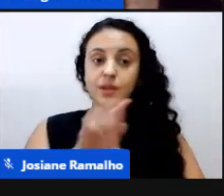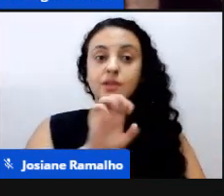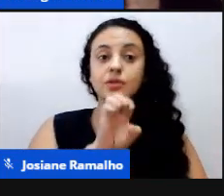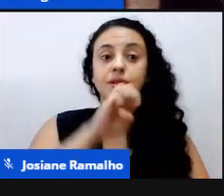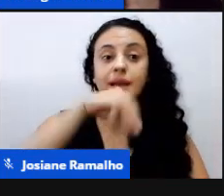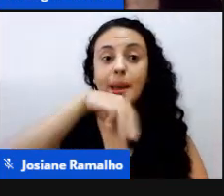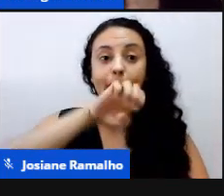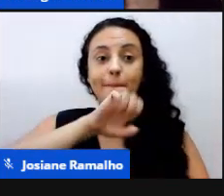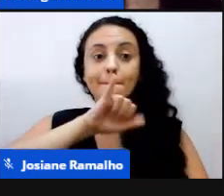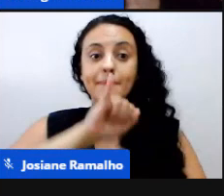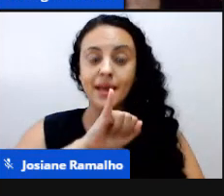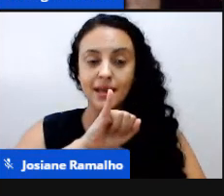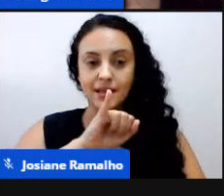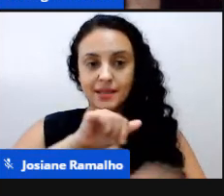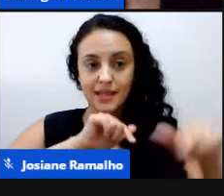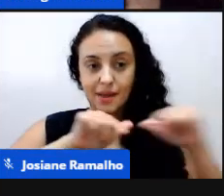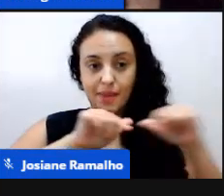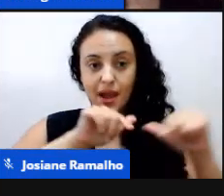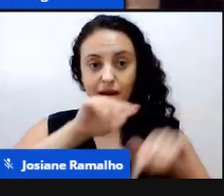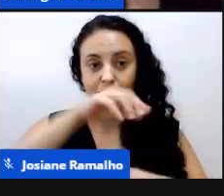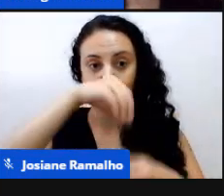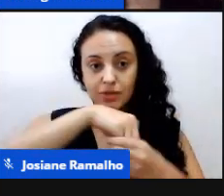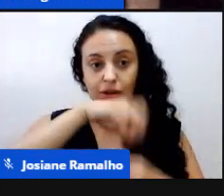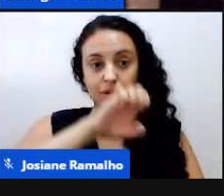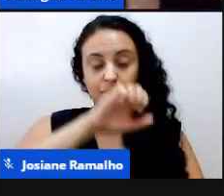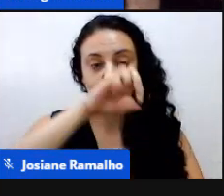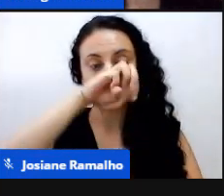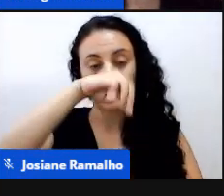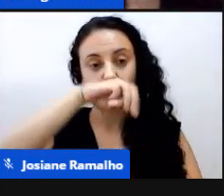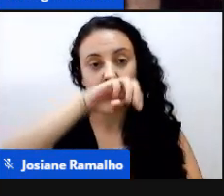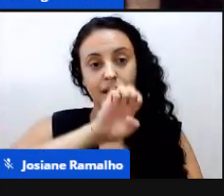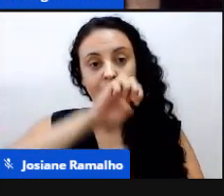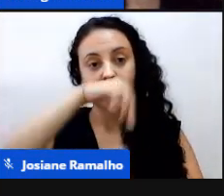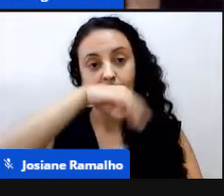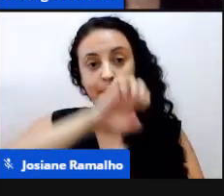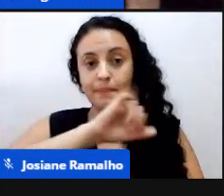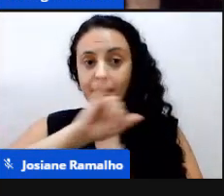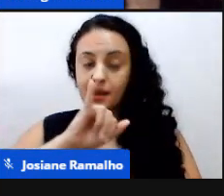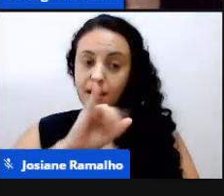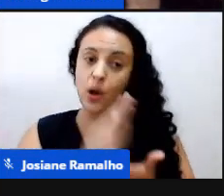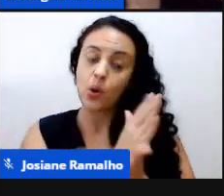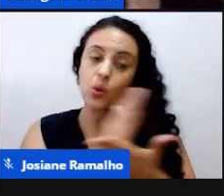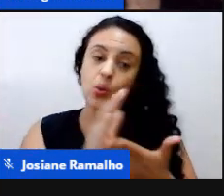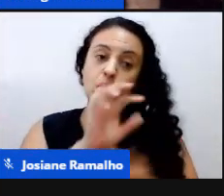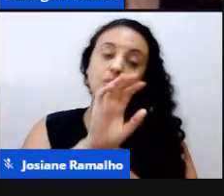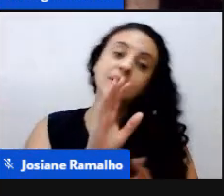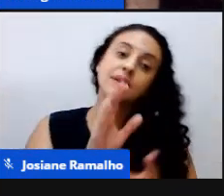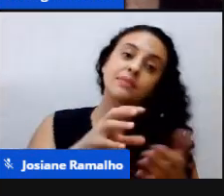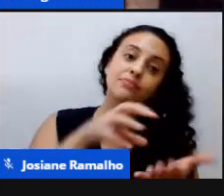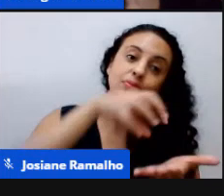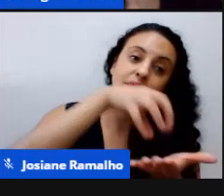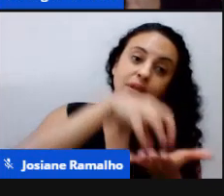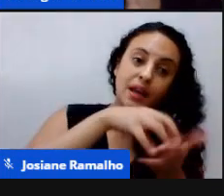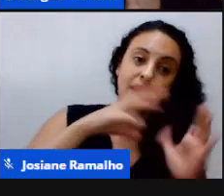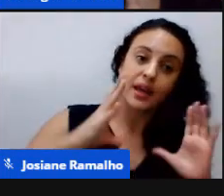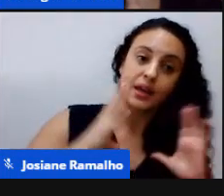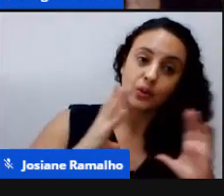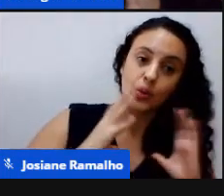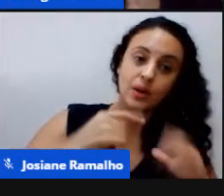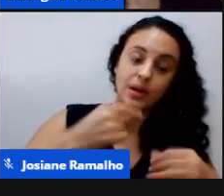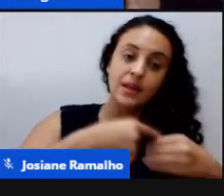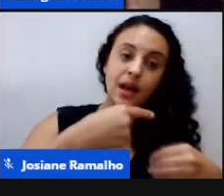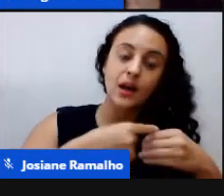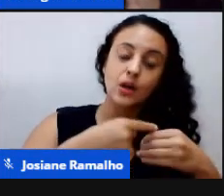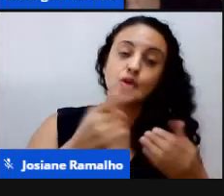Como a Elisângela falou no início, algumas EMEIs mais centrais e outras mais da periferia, mas mostrando para vocês que é